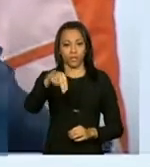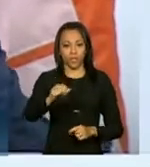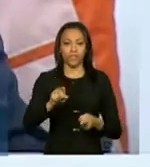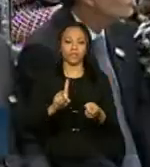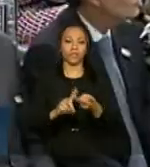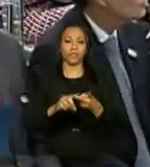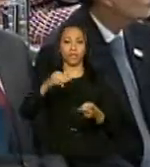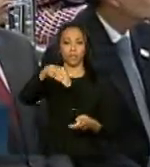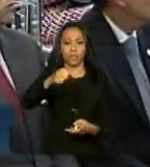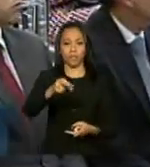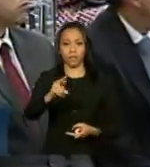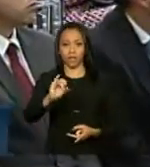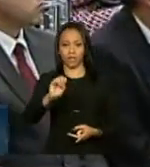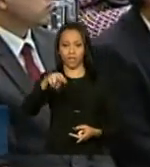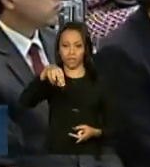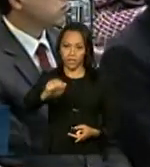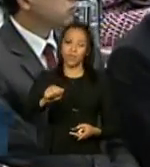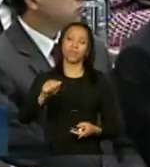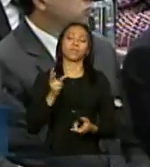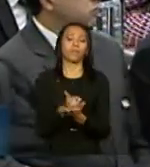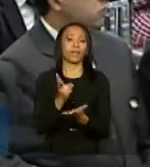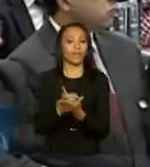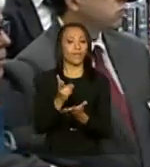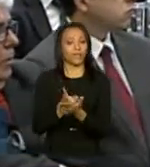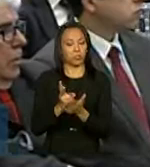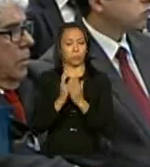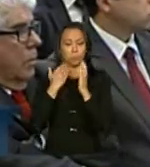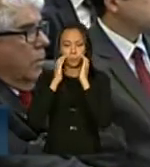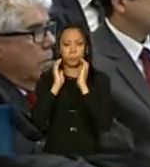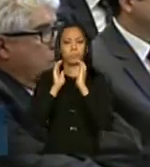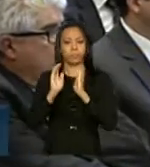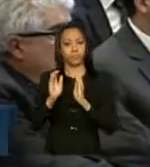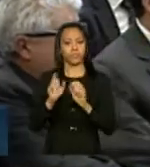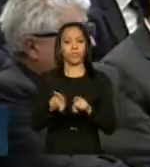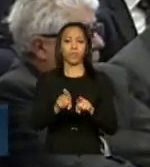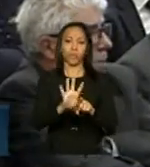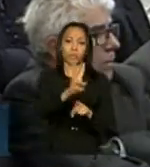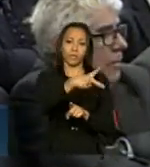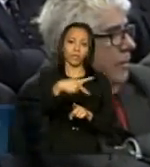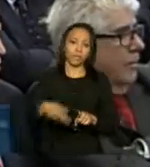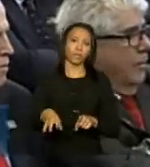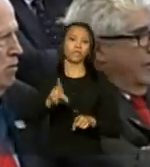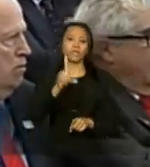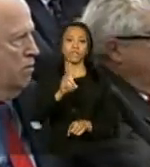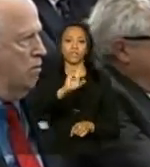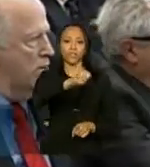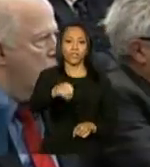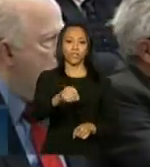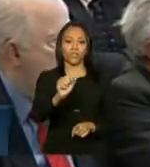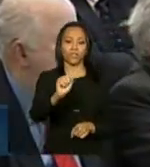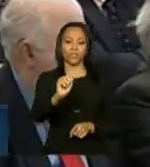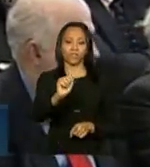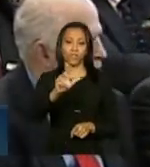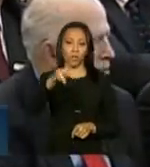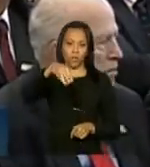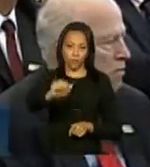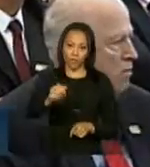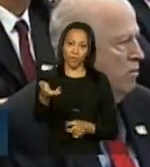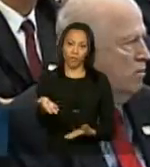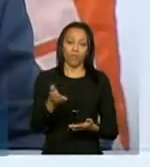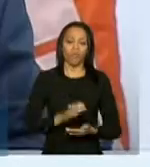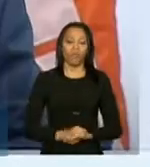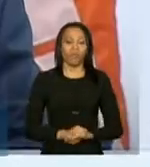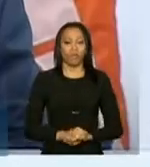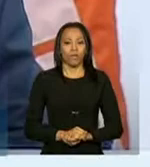e Marina Vinhas, a quem apresento sempre os meus respeitos, e ao presidente Djalma, presidente da CEMIC.